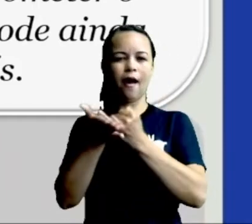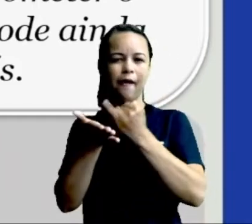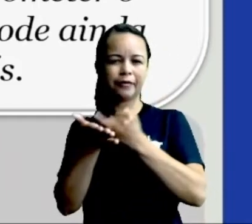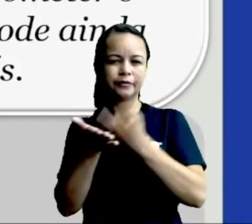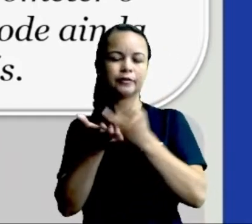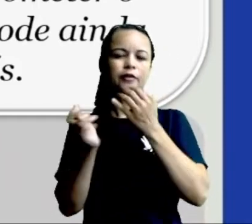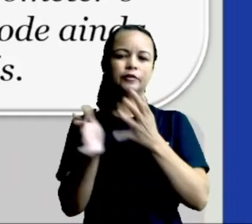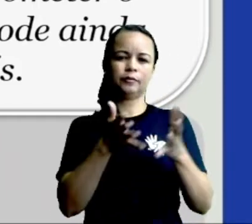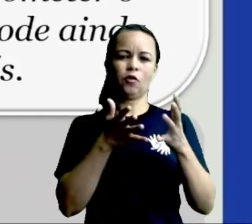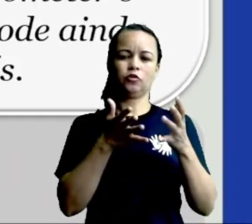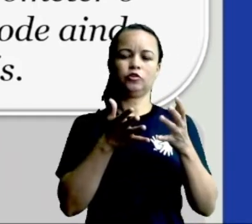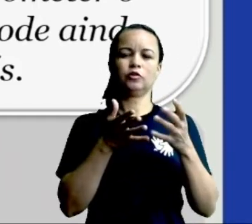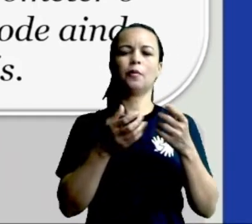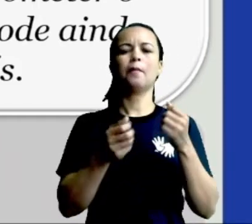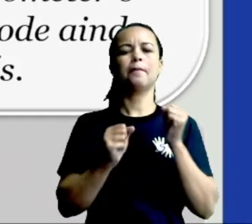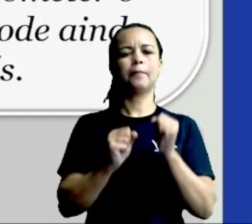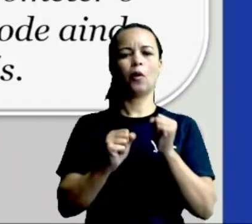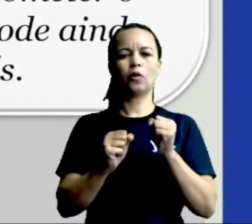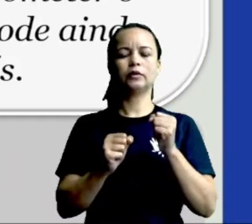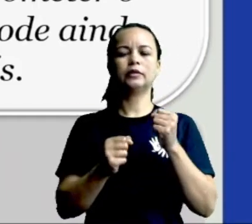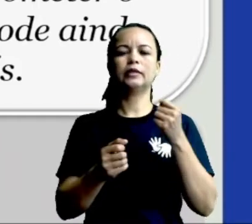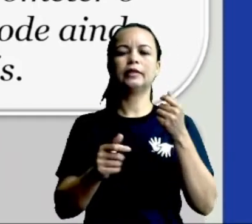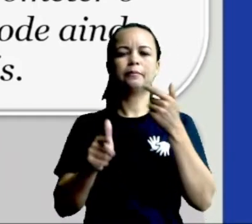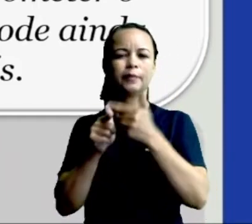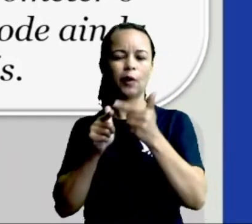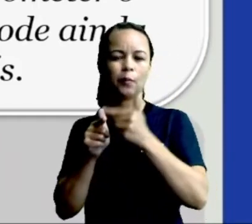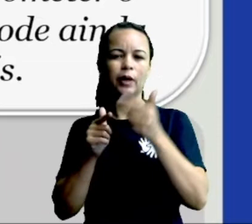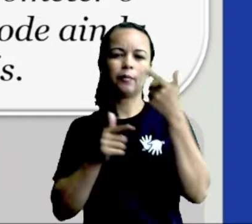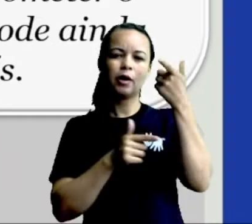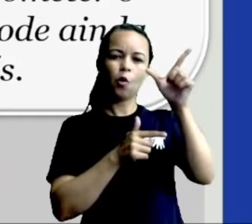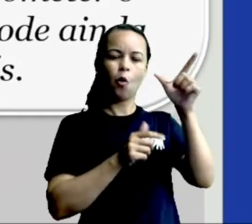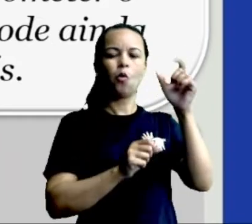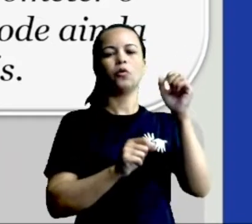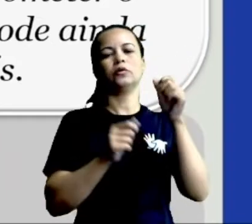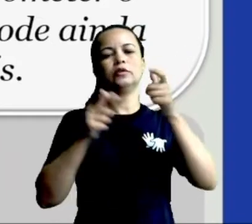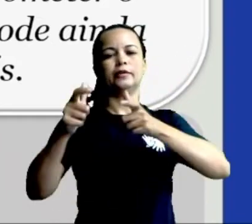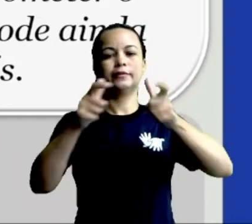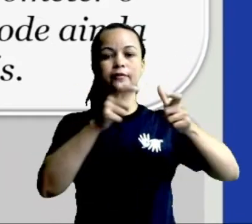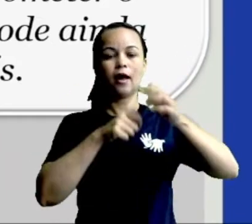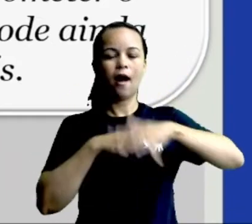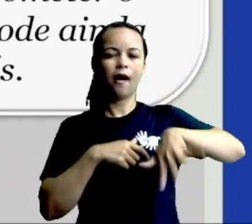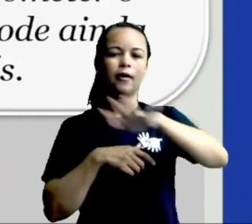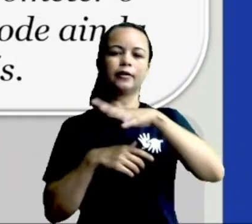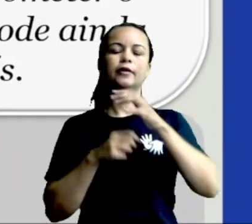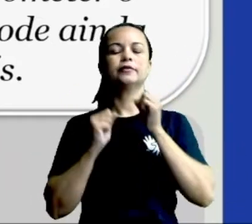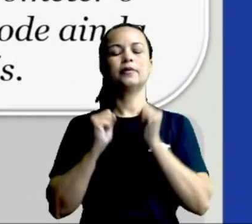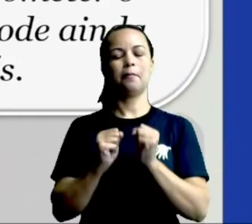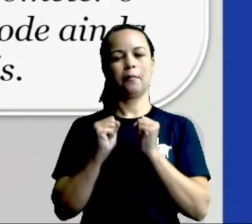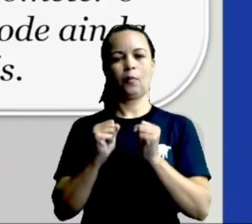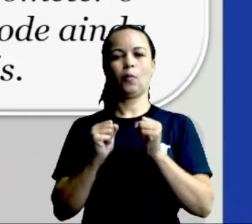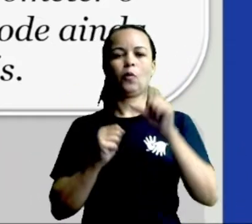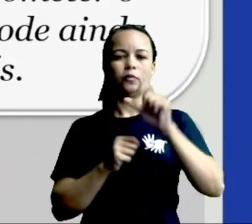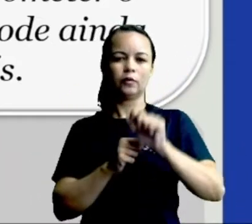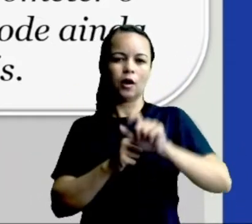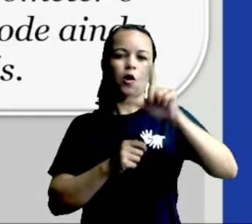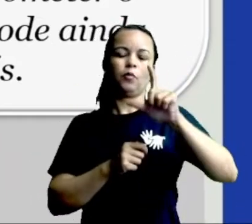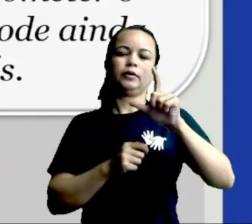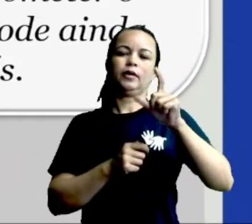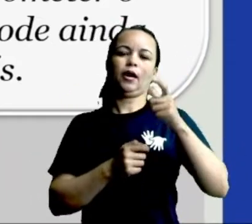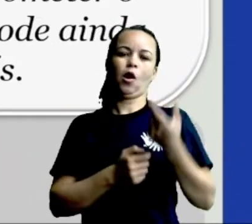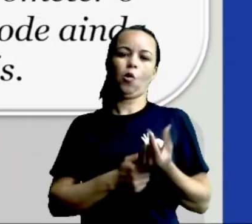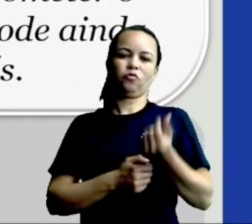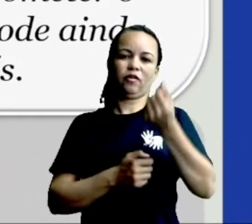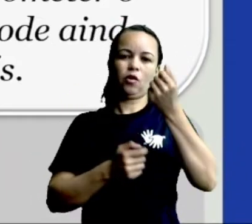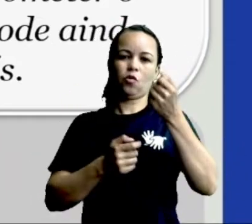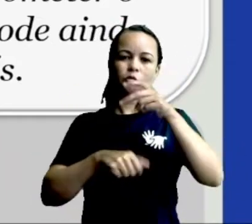pode comprometer o investimento em outras áreas e pode ainda aumentar a dívida do